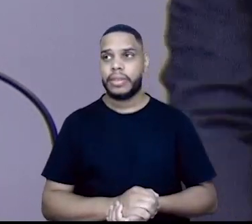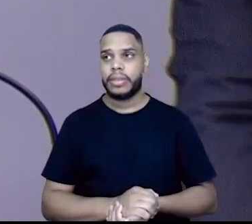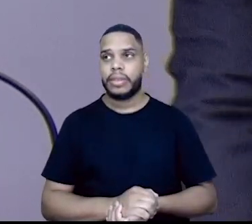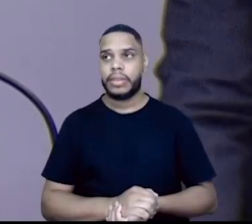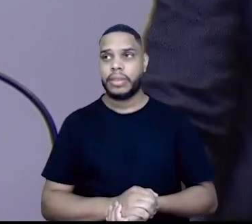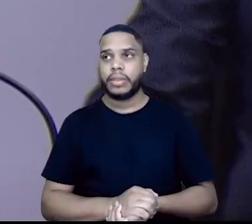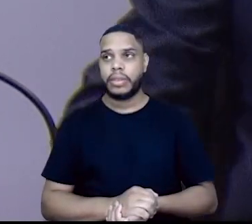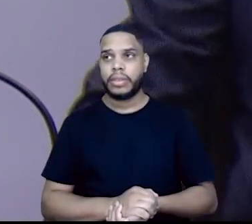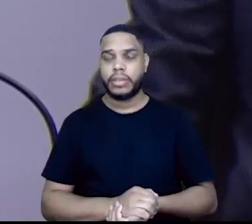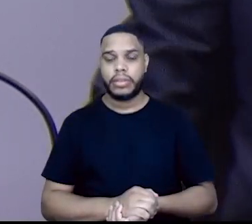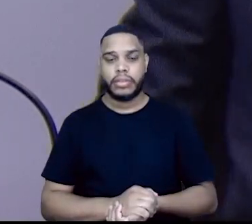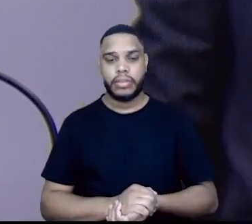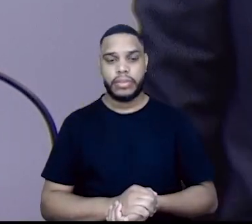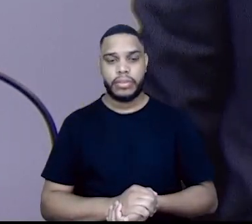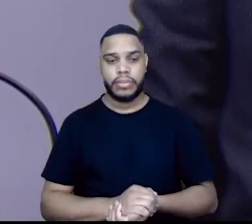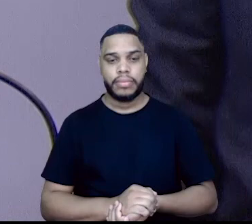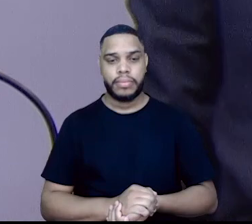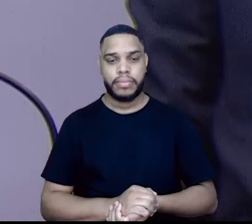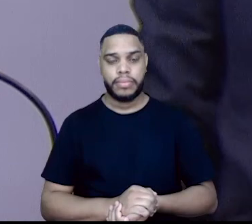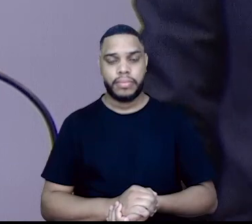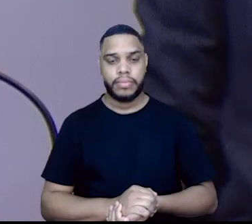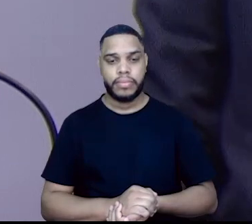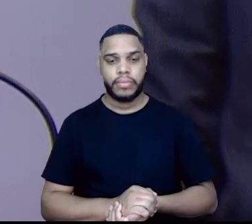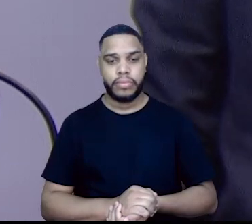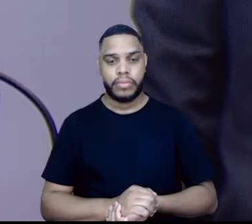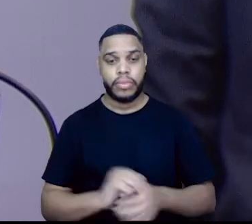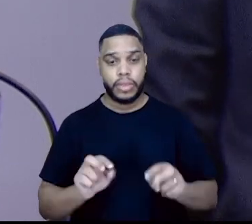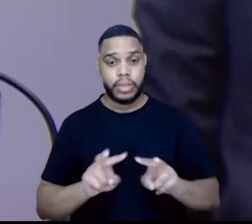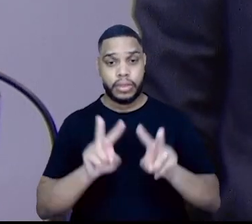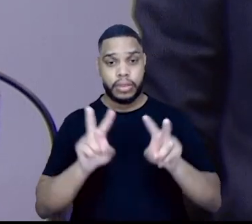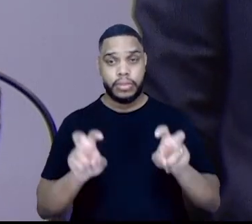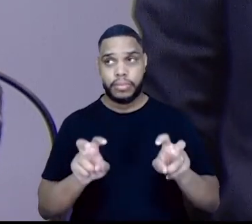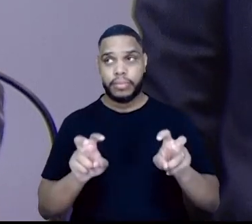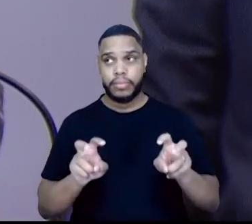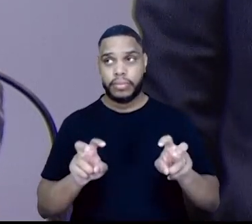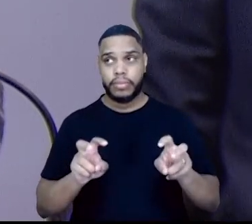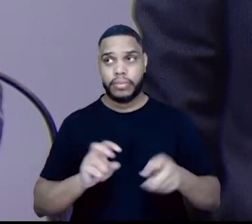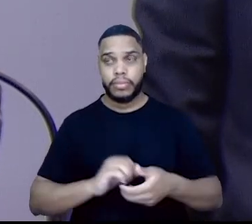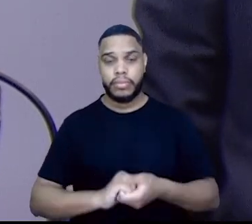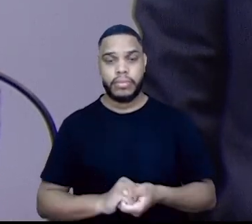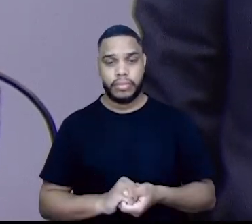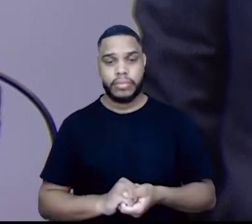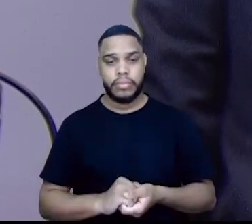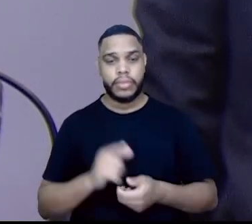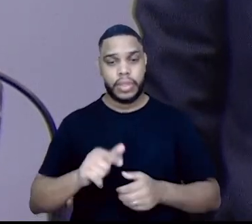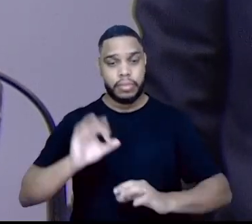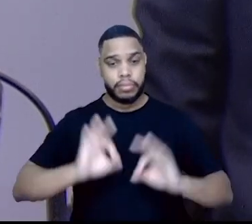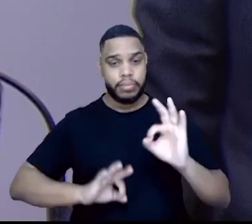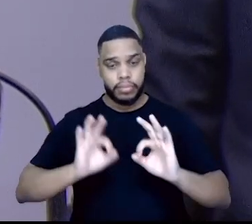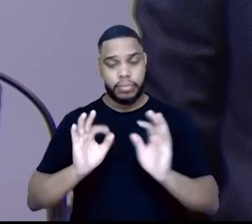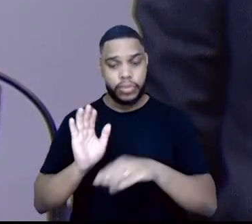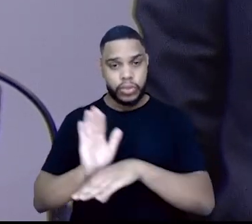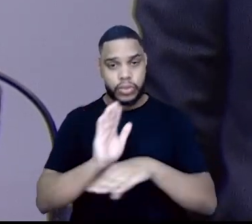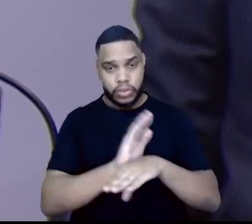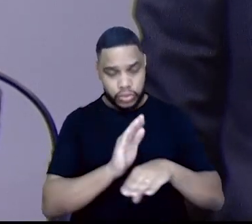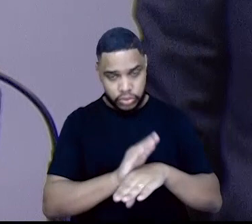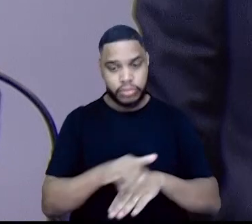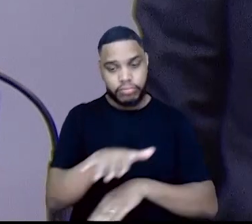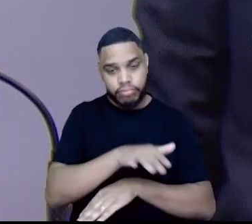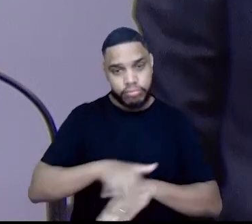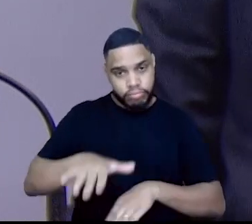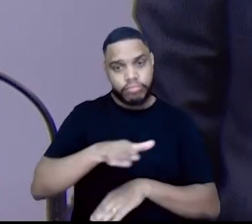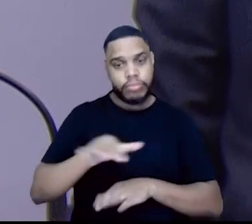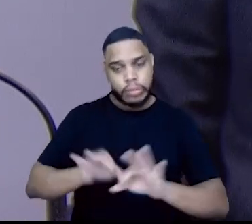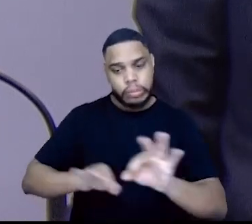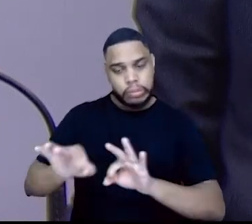esse evento. O tema desta edição é a construção cooperativa do sistema, e